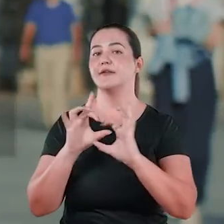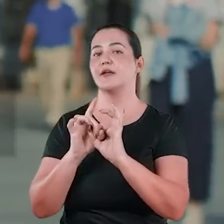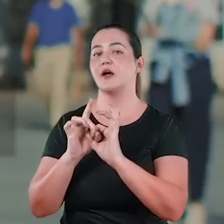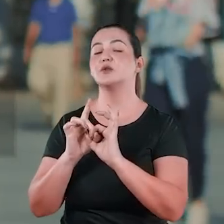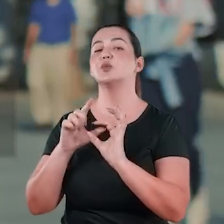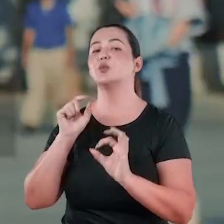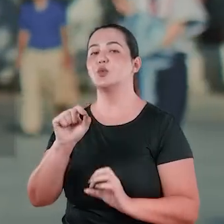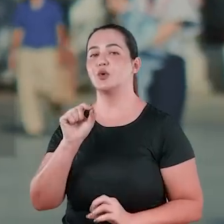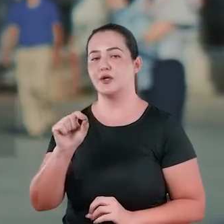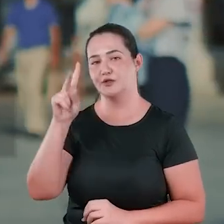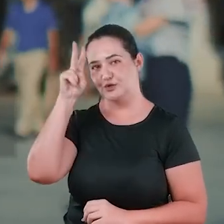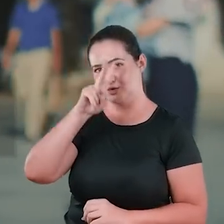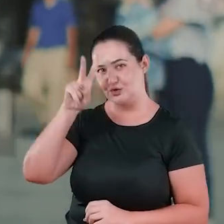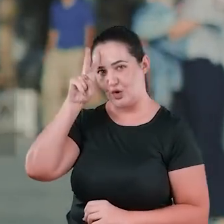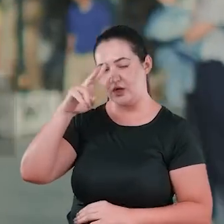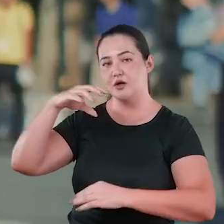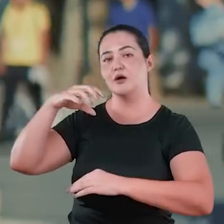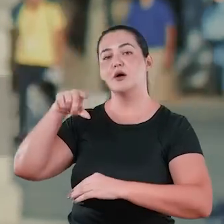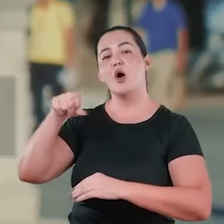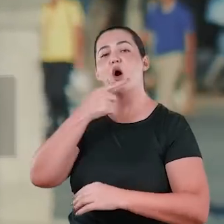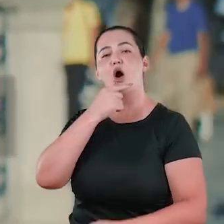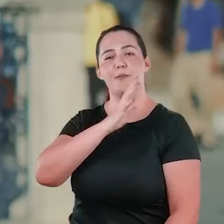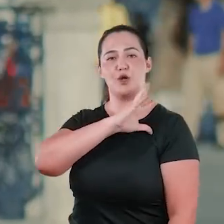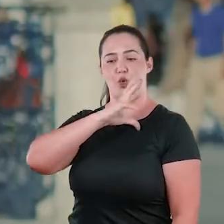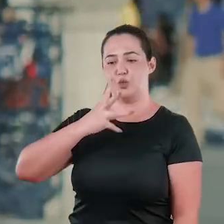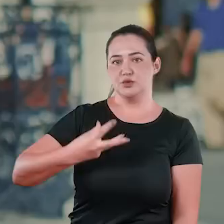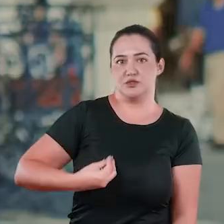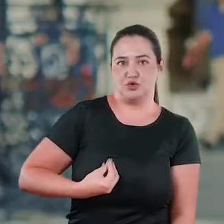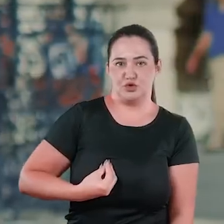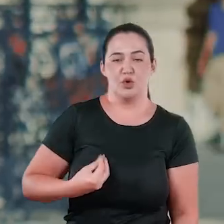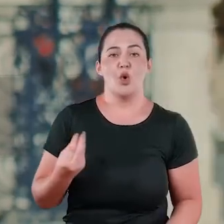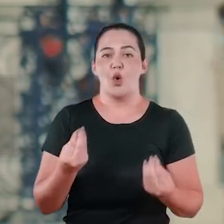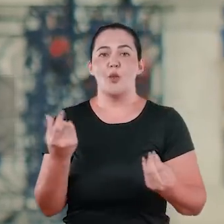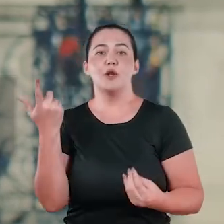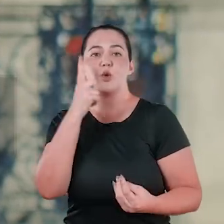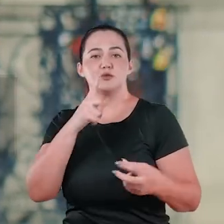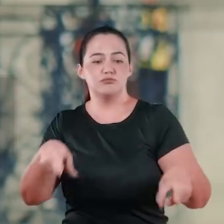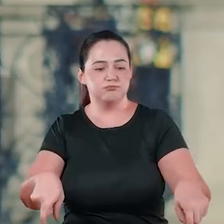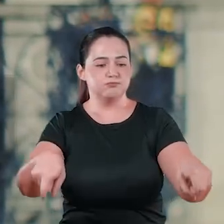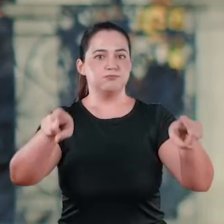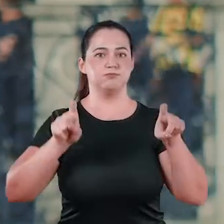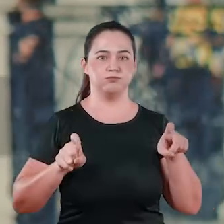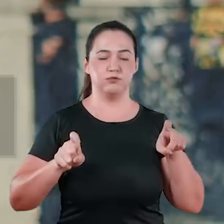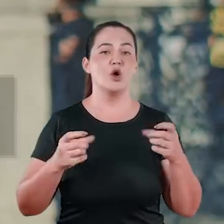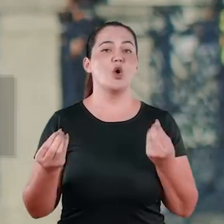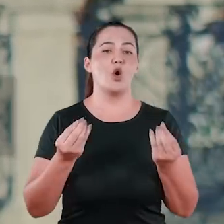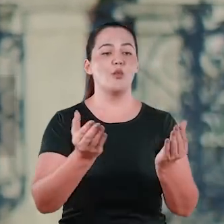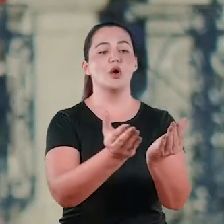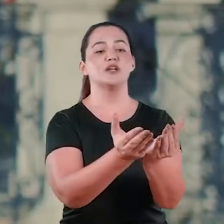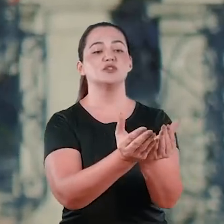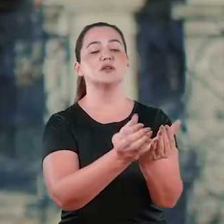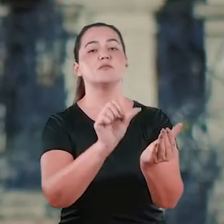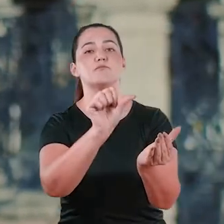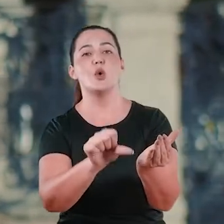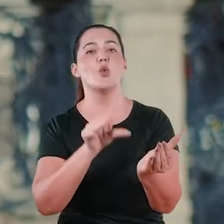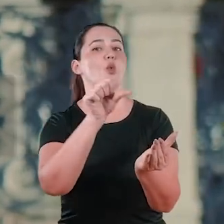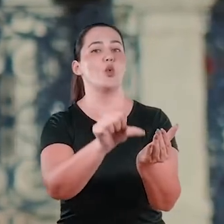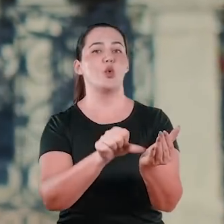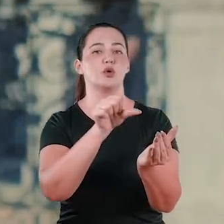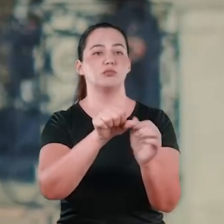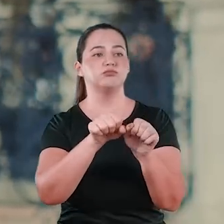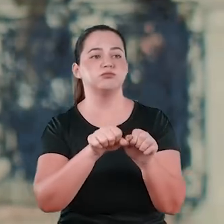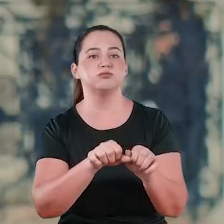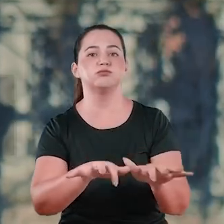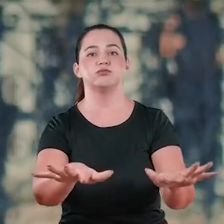direta com a história de Constantino, com o modo como ele subiu ao poder e como o cristianismo foi modificado para sempre